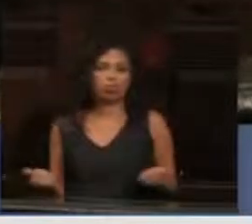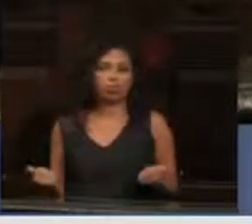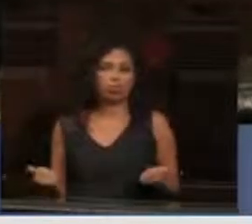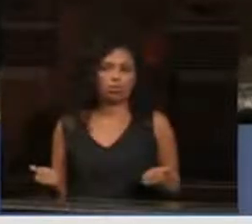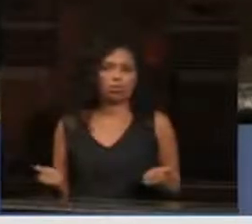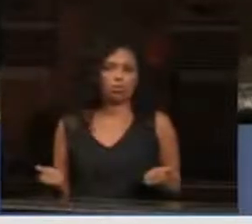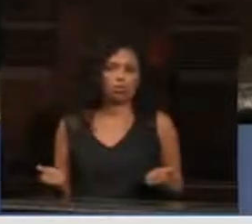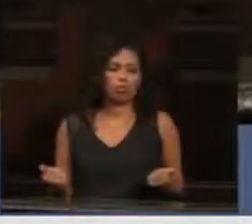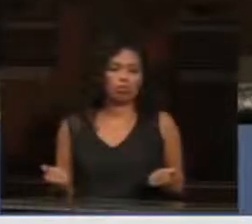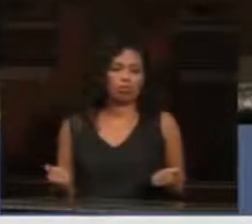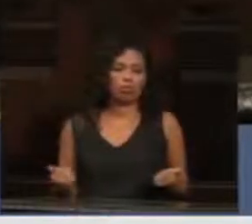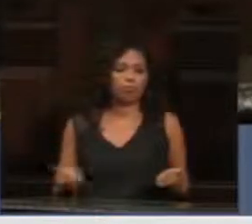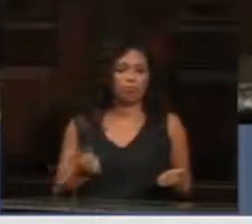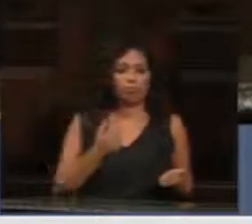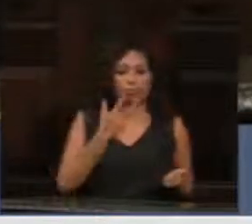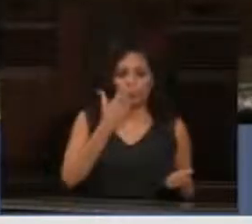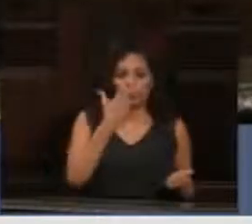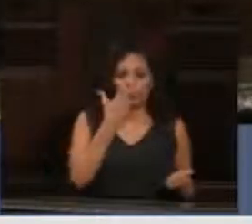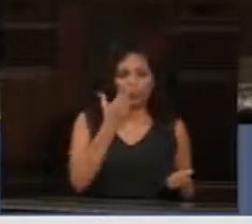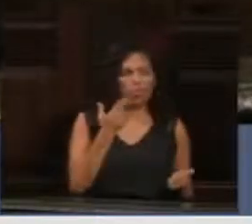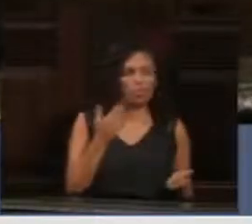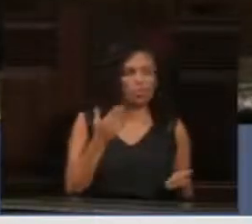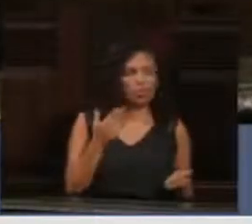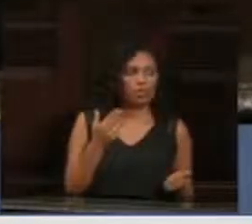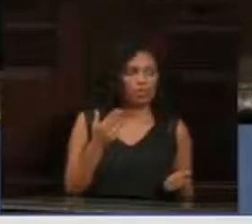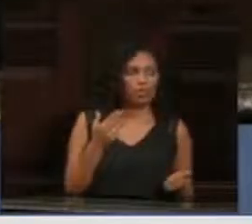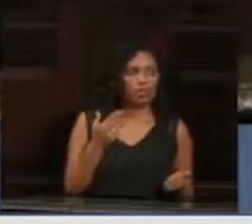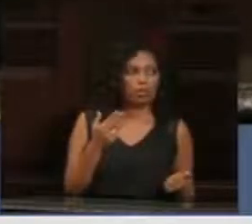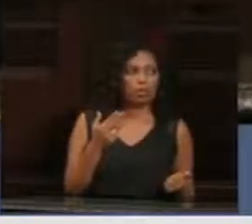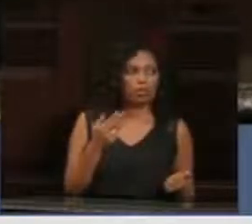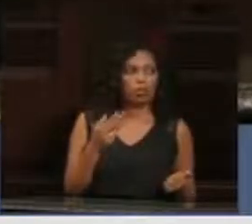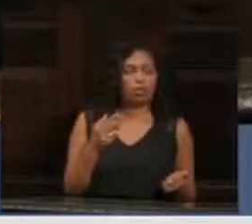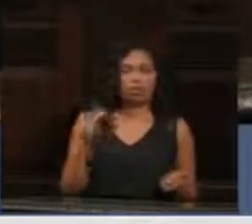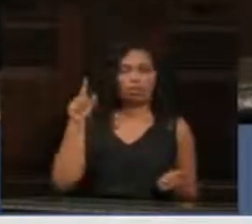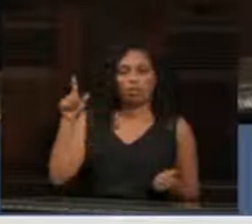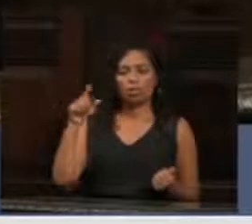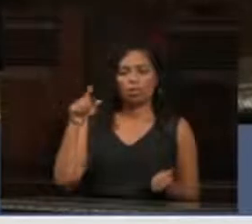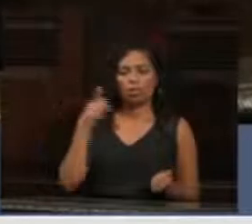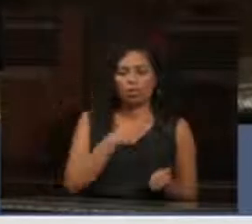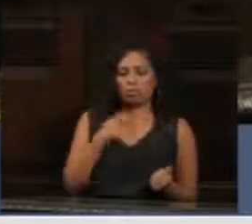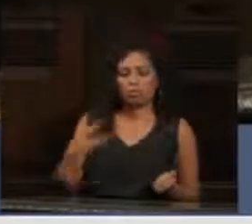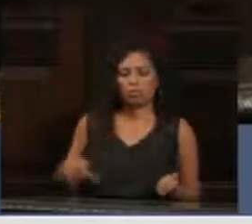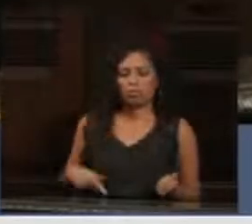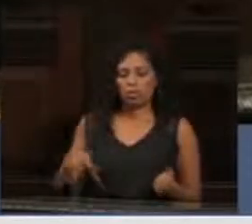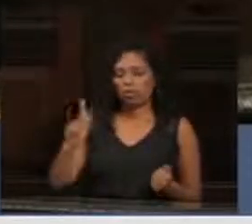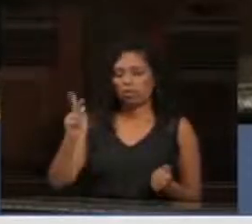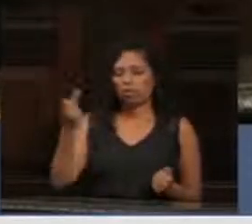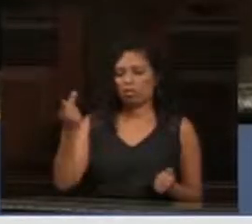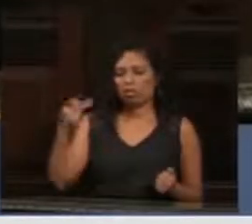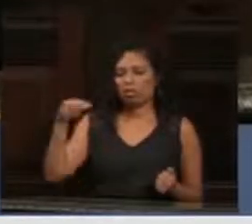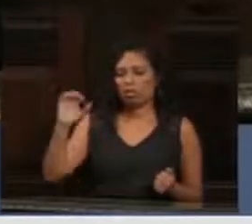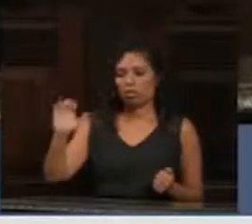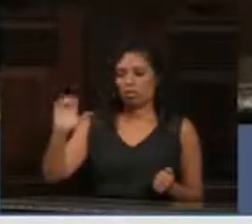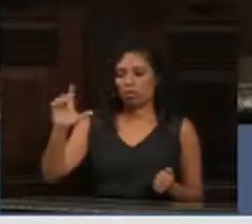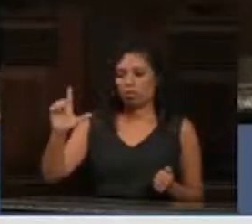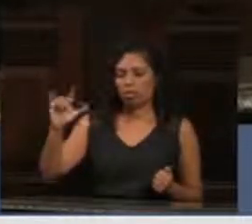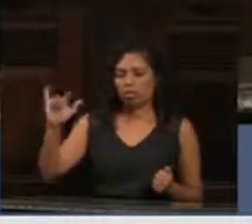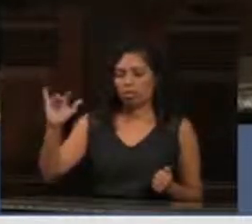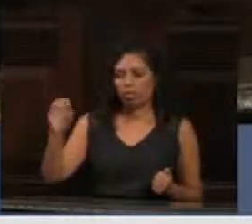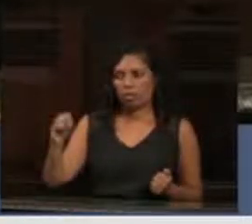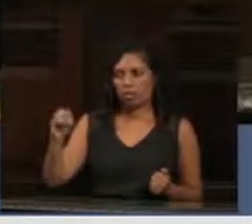o qual, pela percepção do presidente Hélio Cabral, 1% dos trabalhadores podem ser